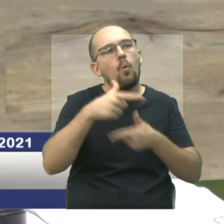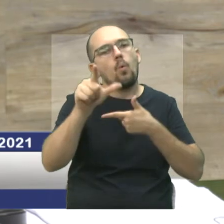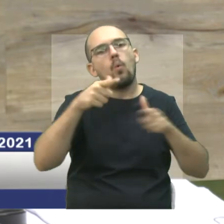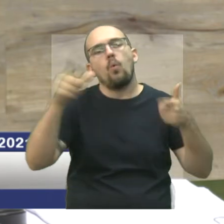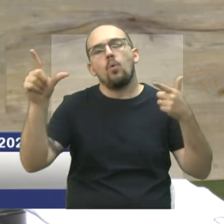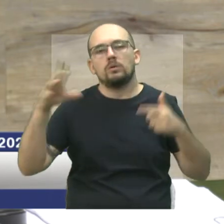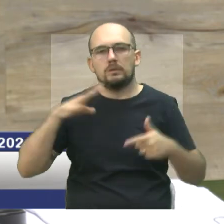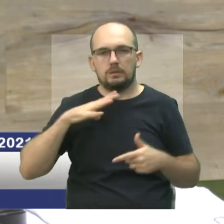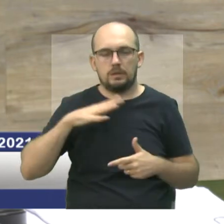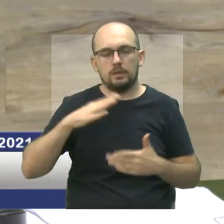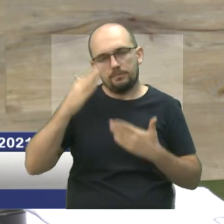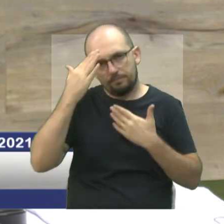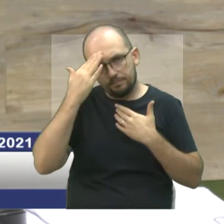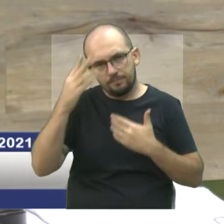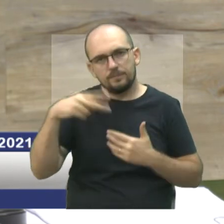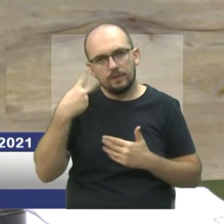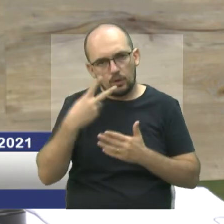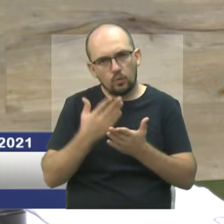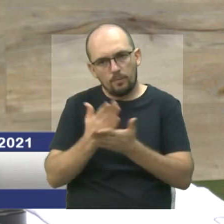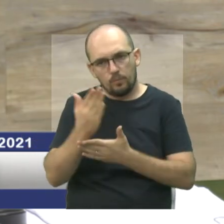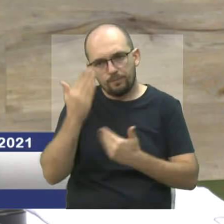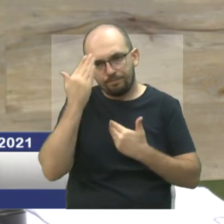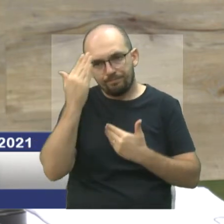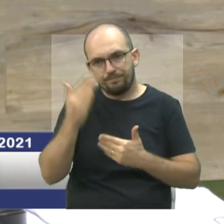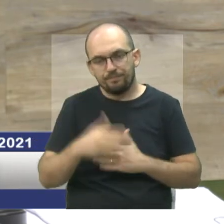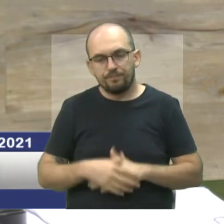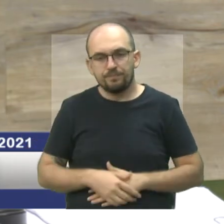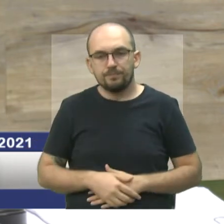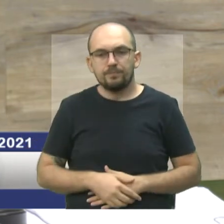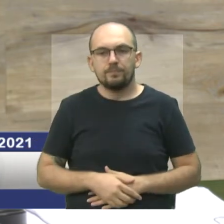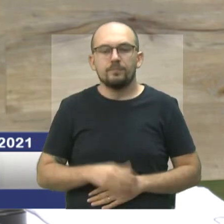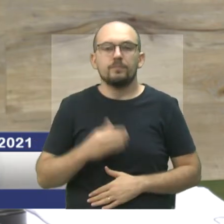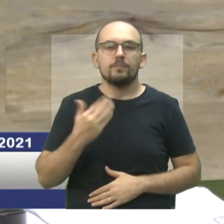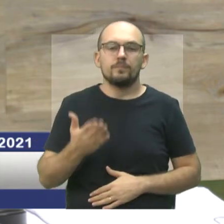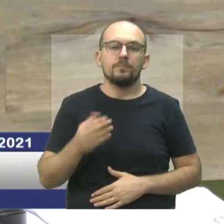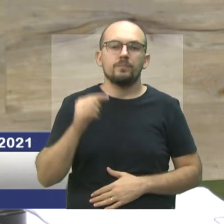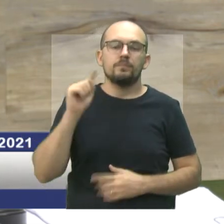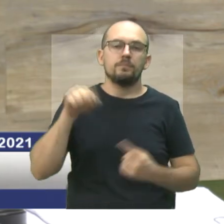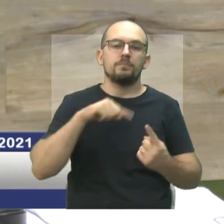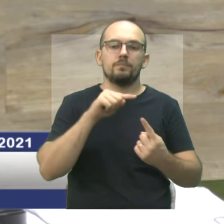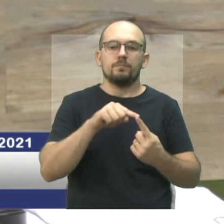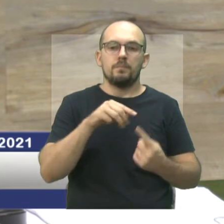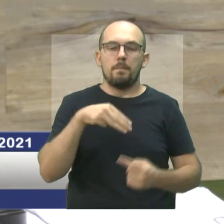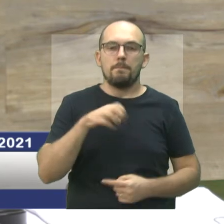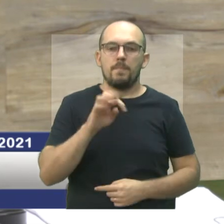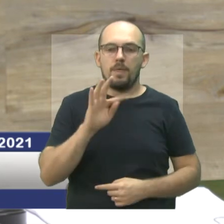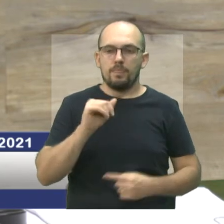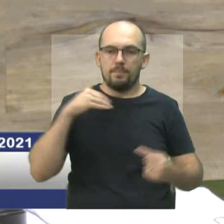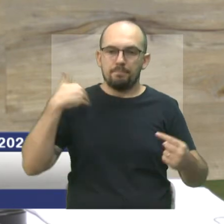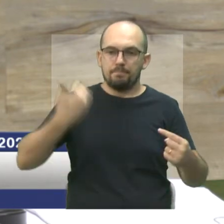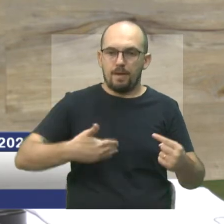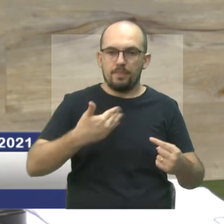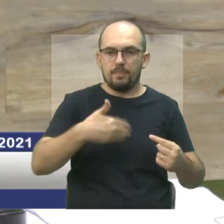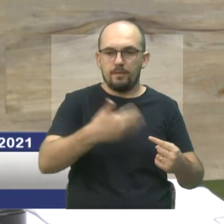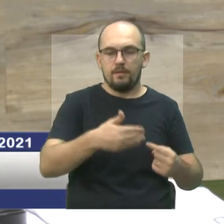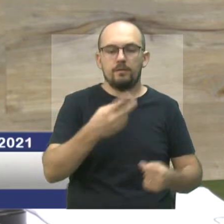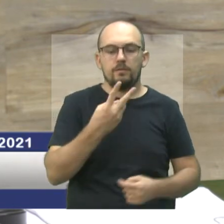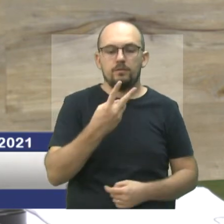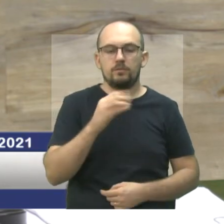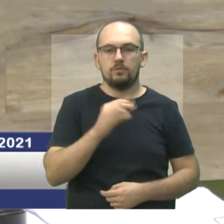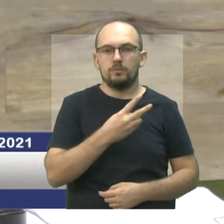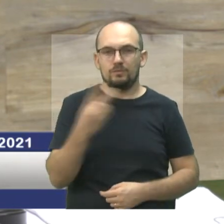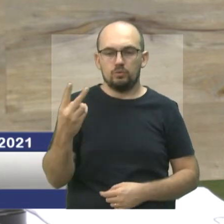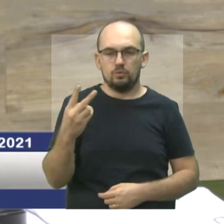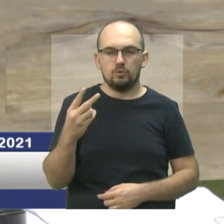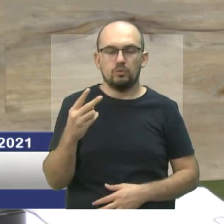agradecer a vocês. Então, as metas e prioridades para 2022 vão ser